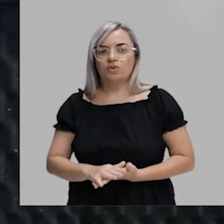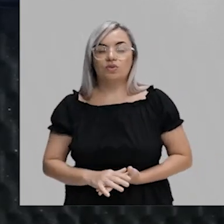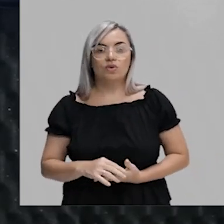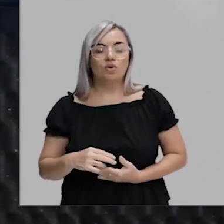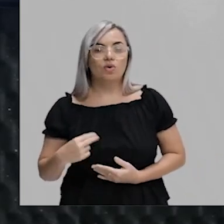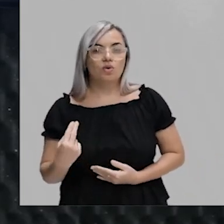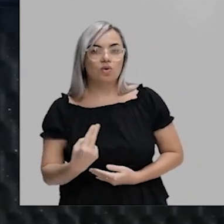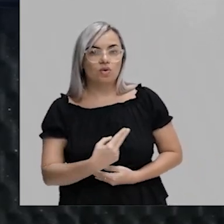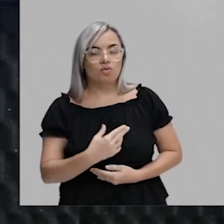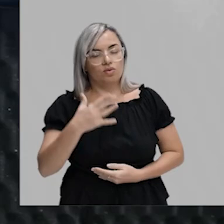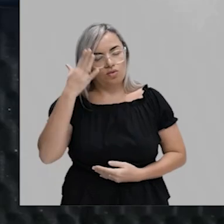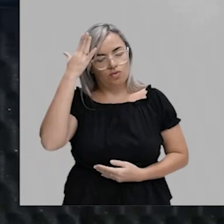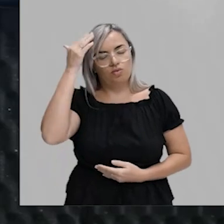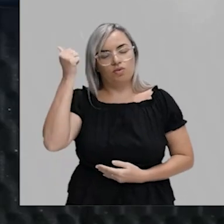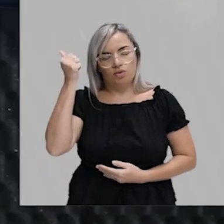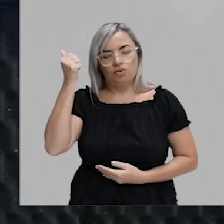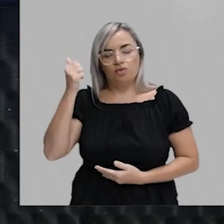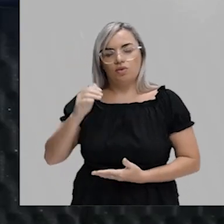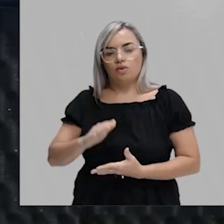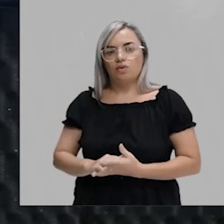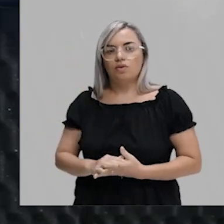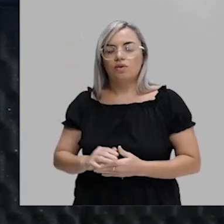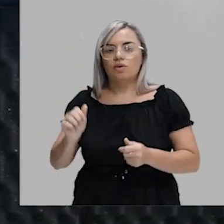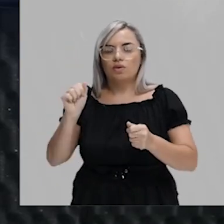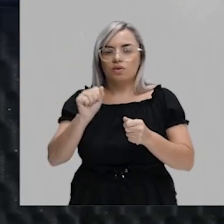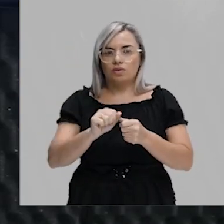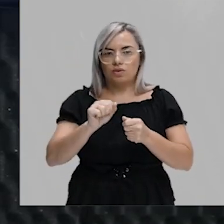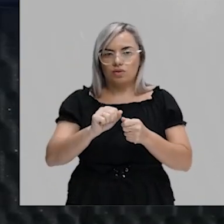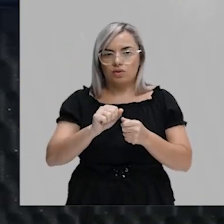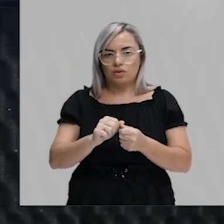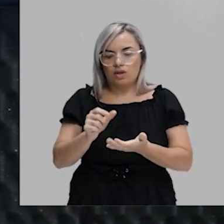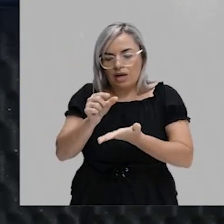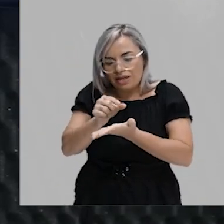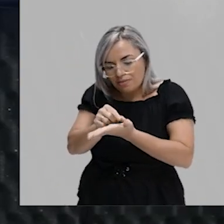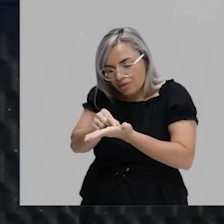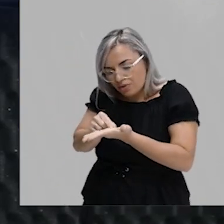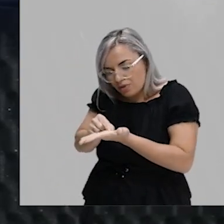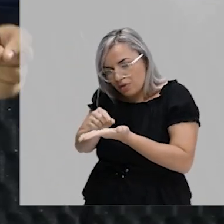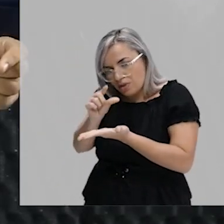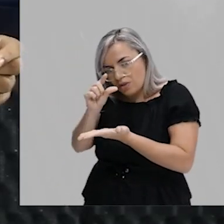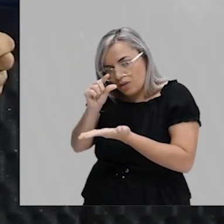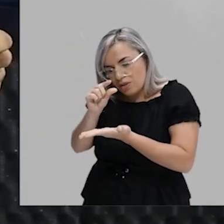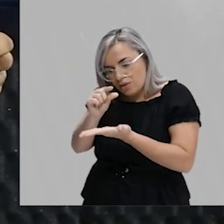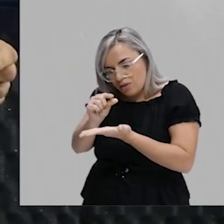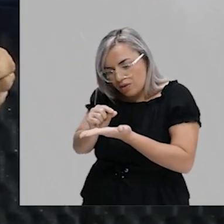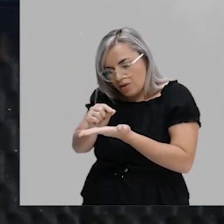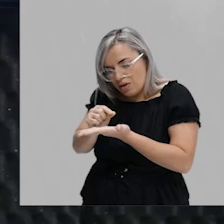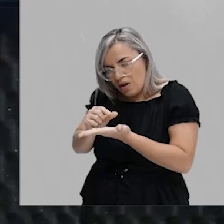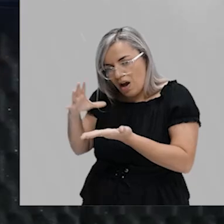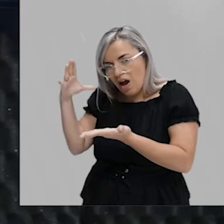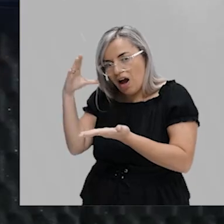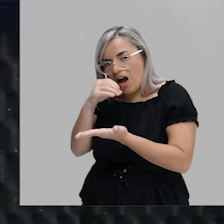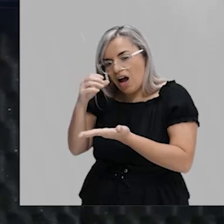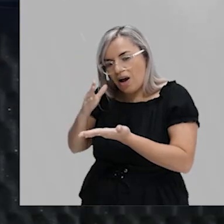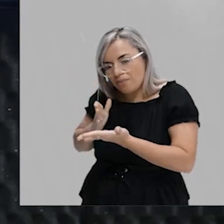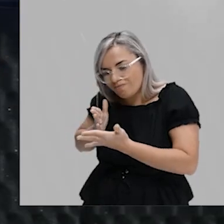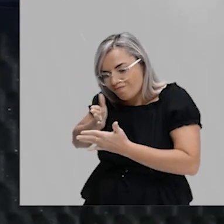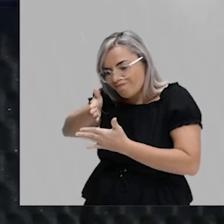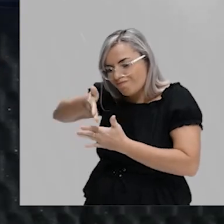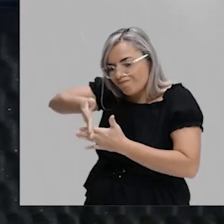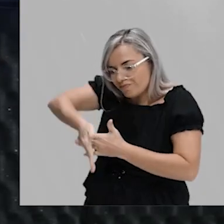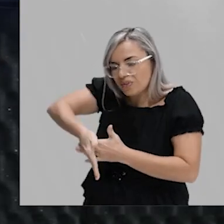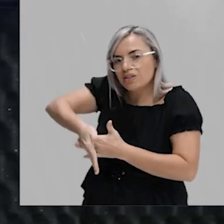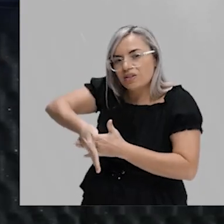sabemos, como todo filtro, ele vai fazer com que partículas menores passem mais rapidamente e partículas